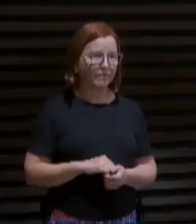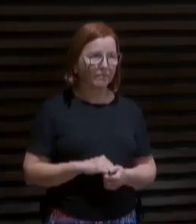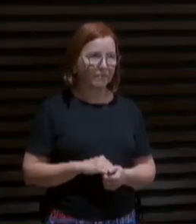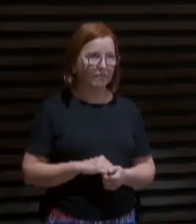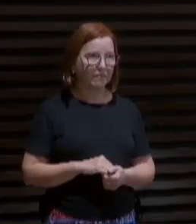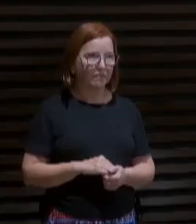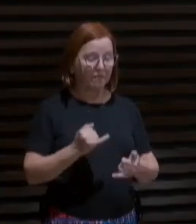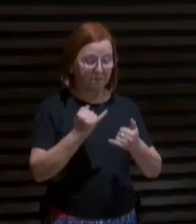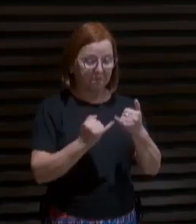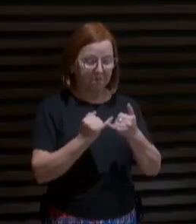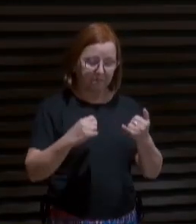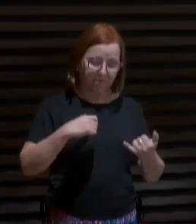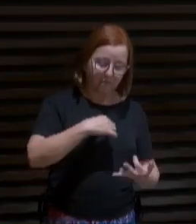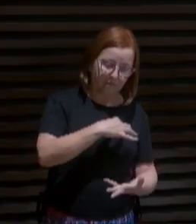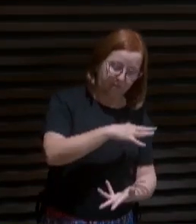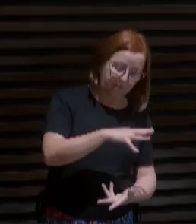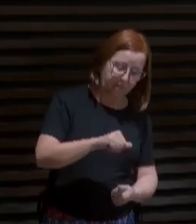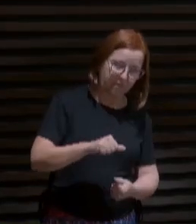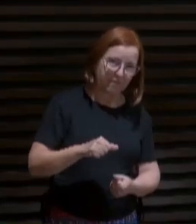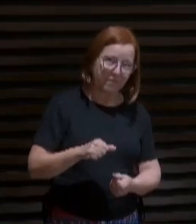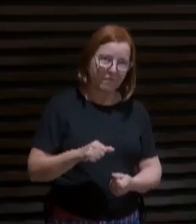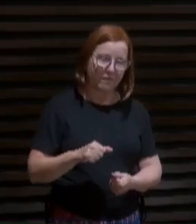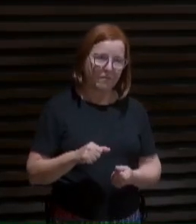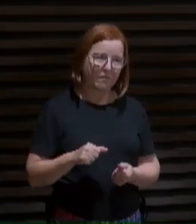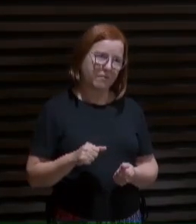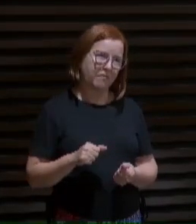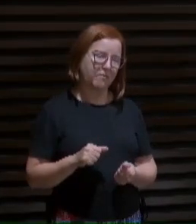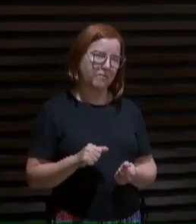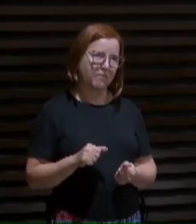Parece que o mundo já estava sob o efeito